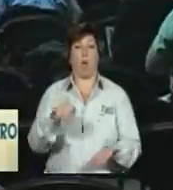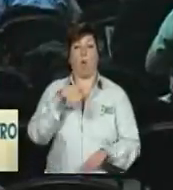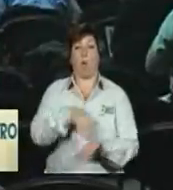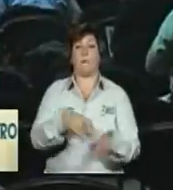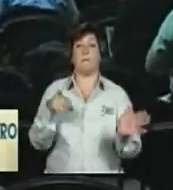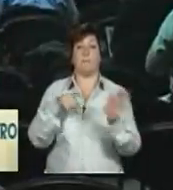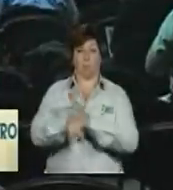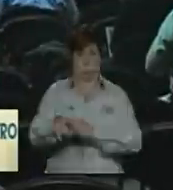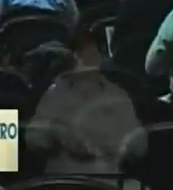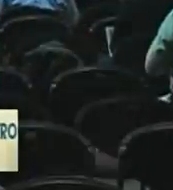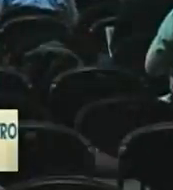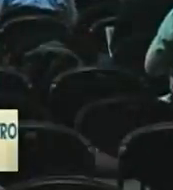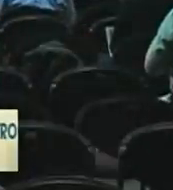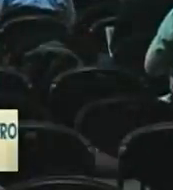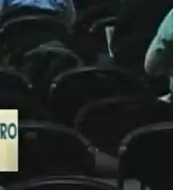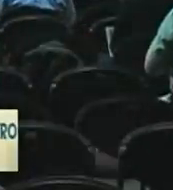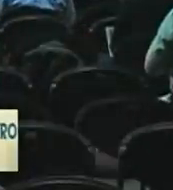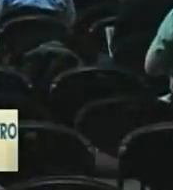Aqui.